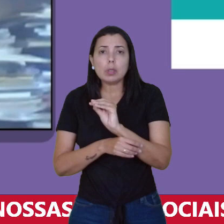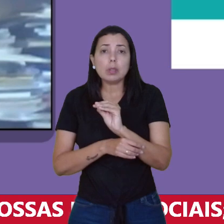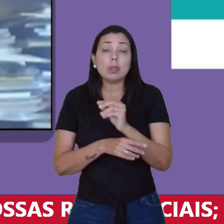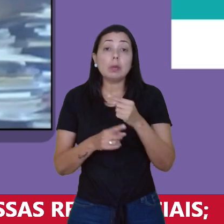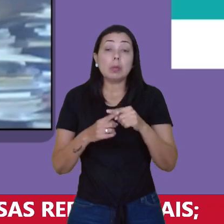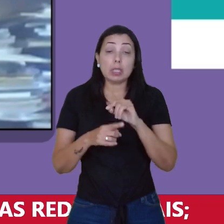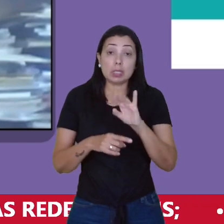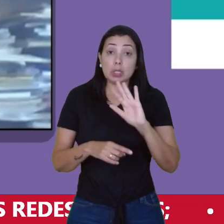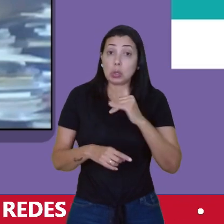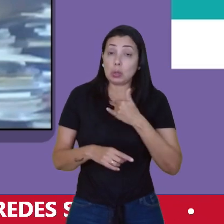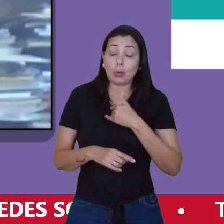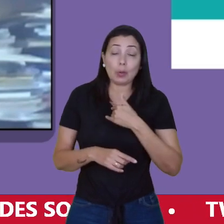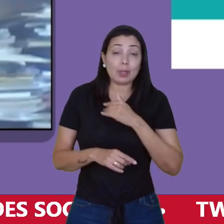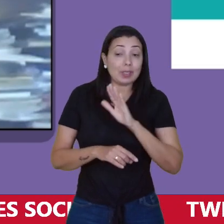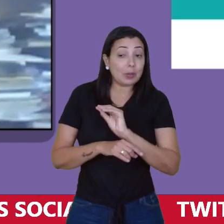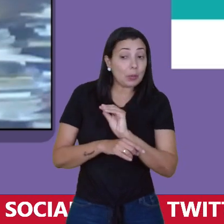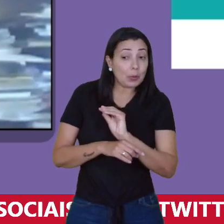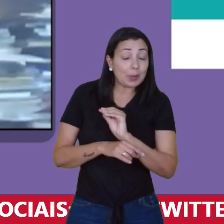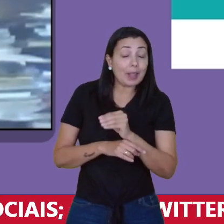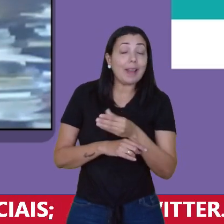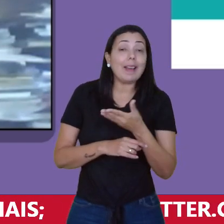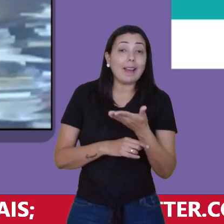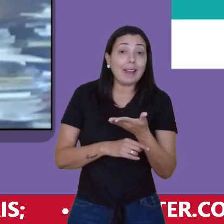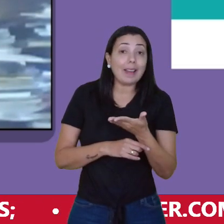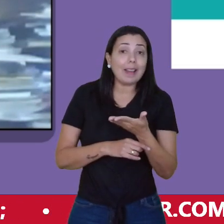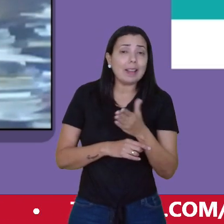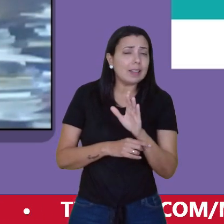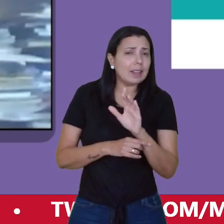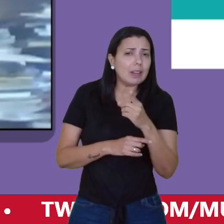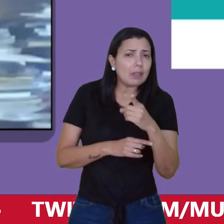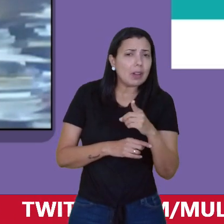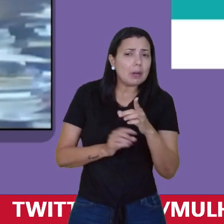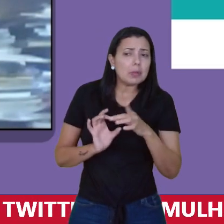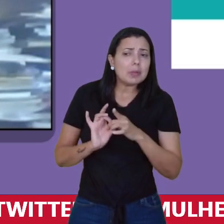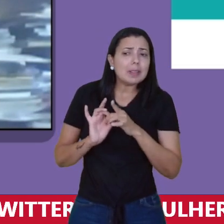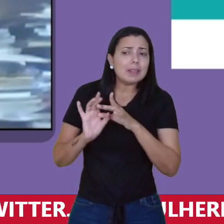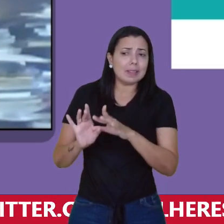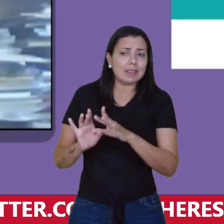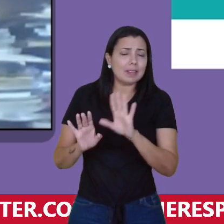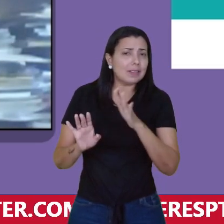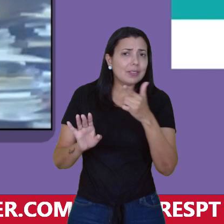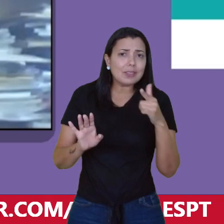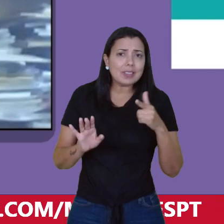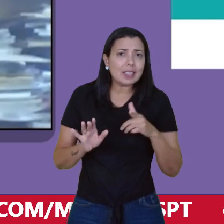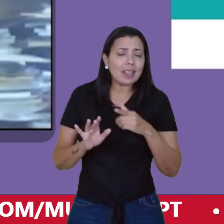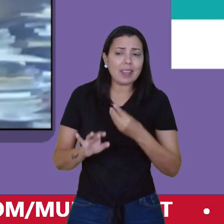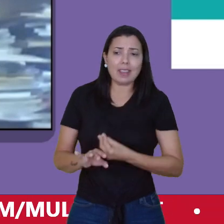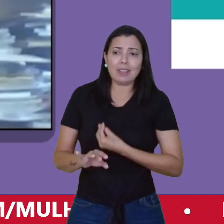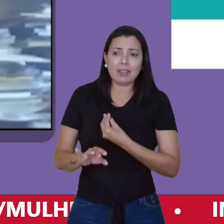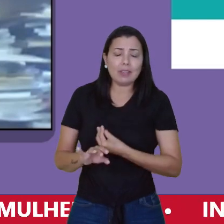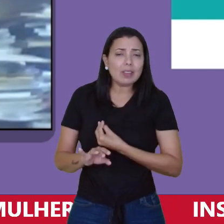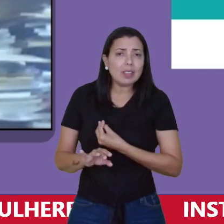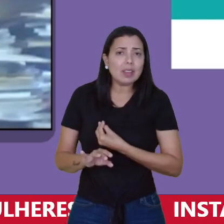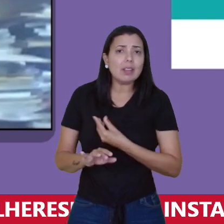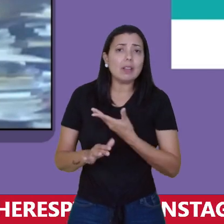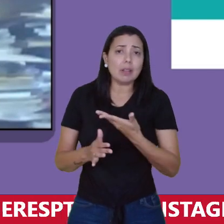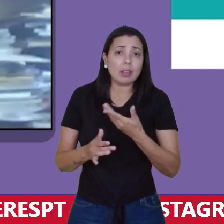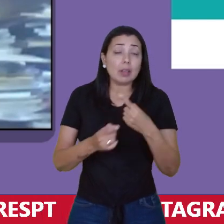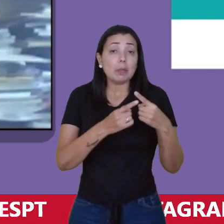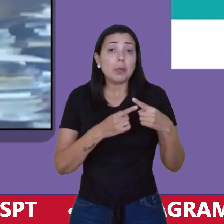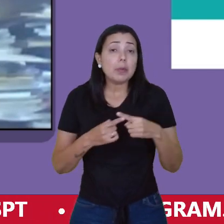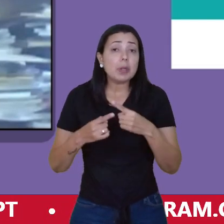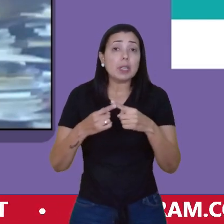porque se nós não cuidarmos disso, nós não vamos deixar, nós não teremos vida. As estimativas